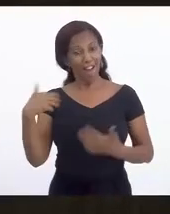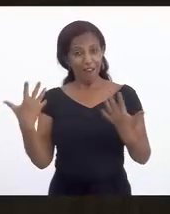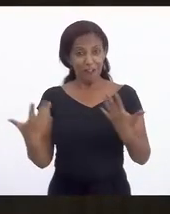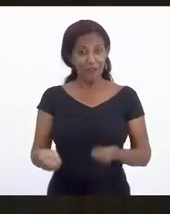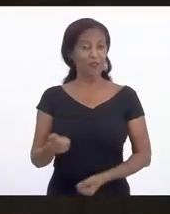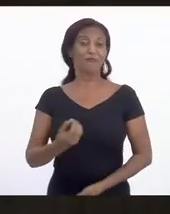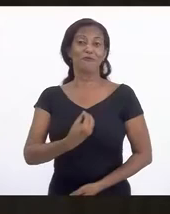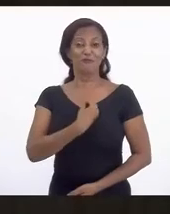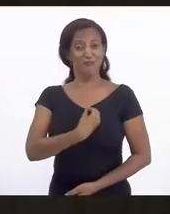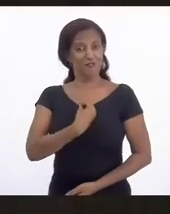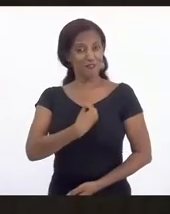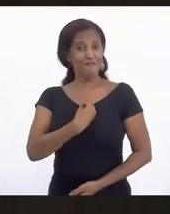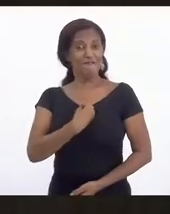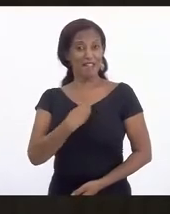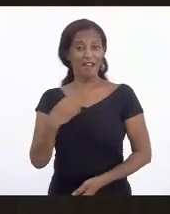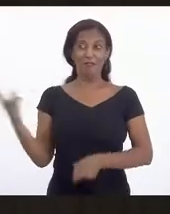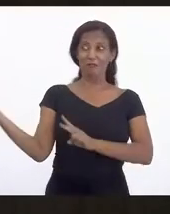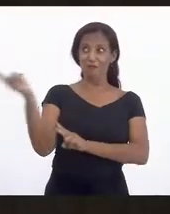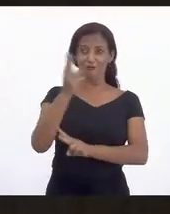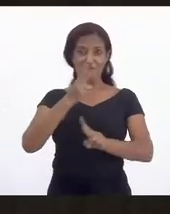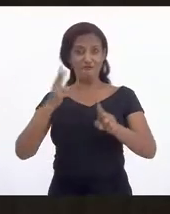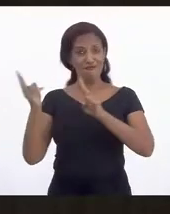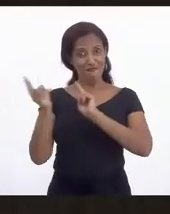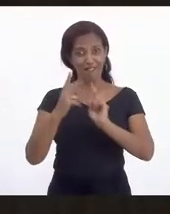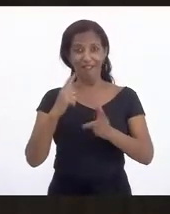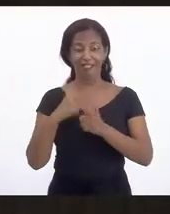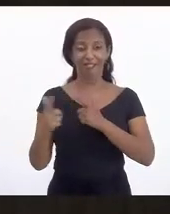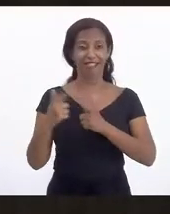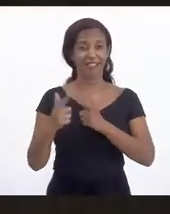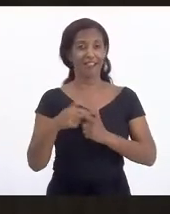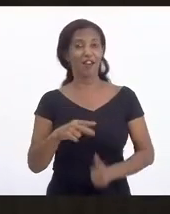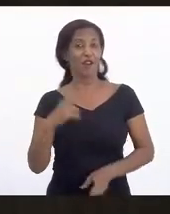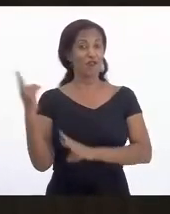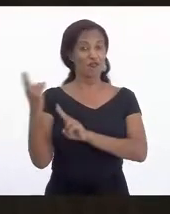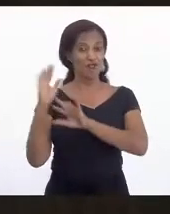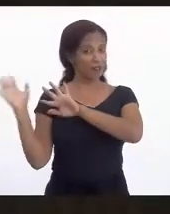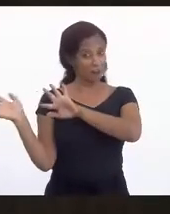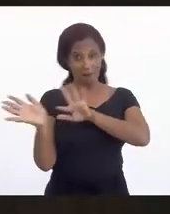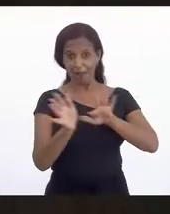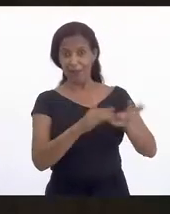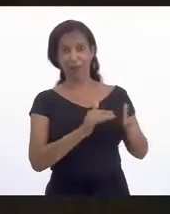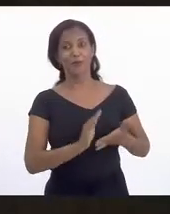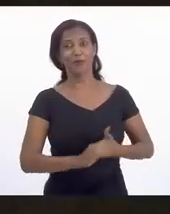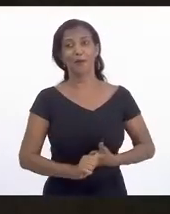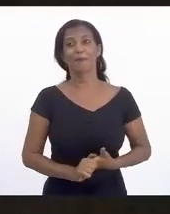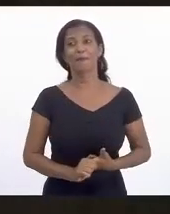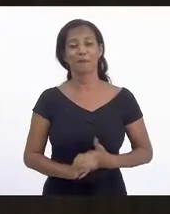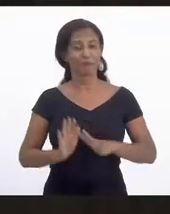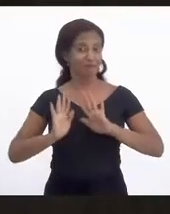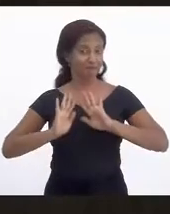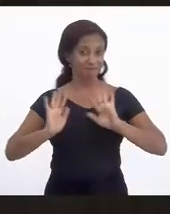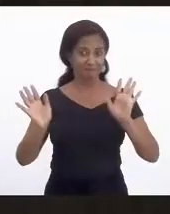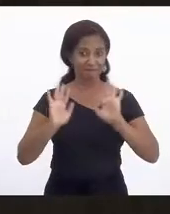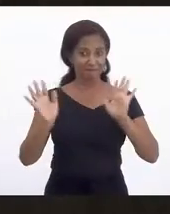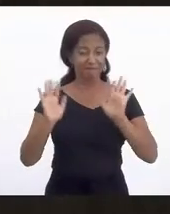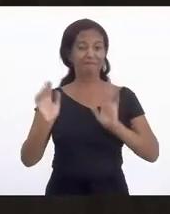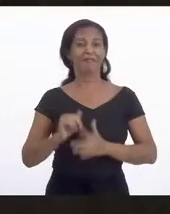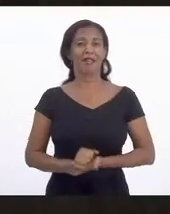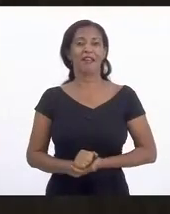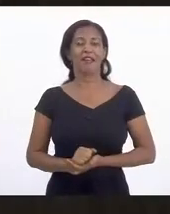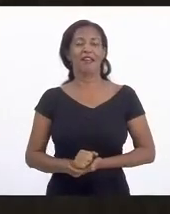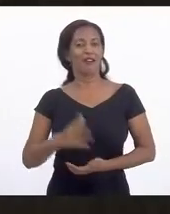somos sobreviventes do tsunami, deputada Tia Jô. Furacão passou, mas o Mengão fica de